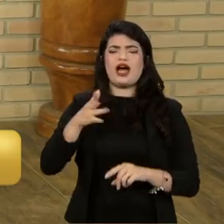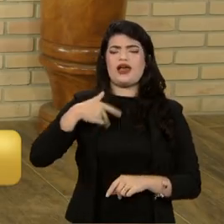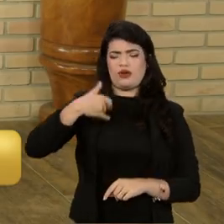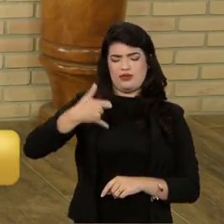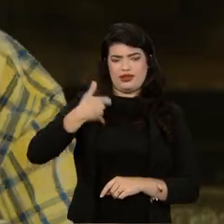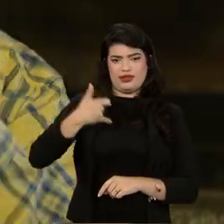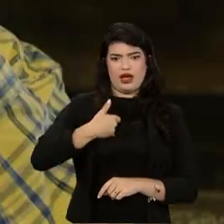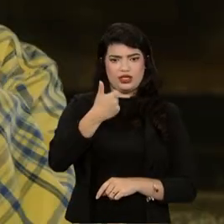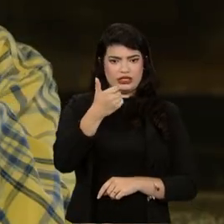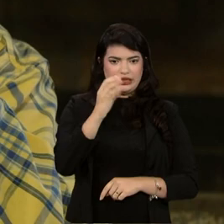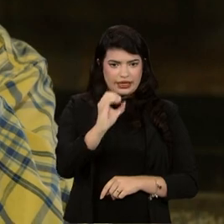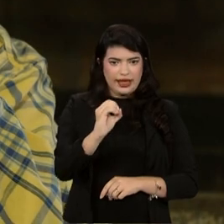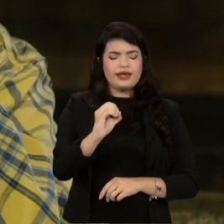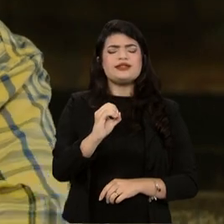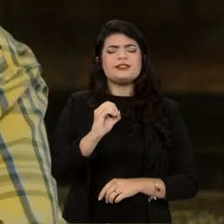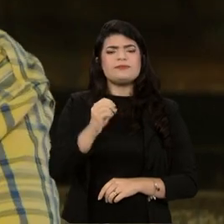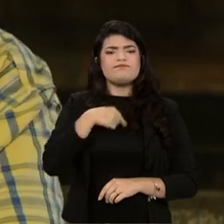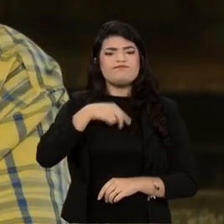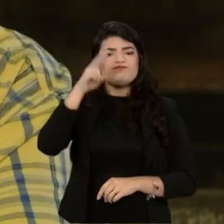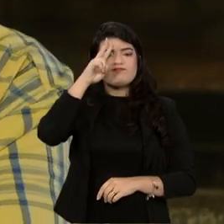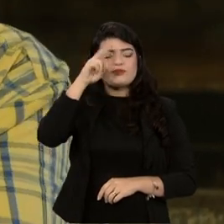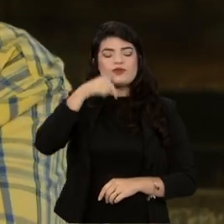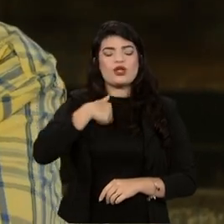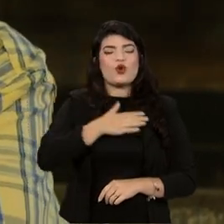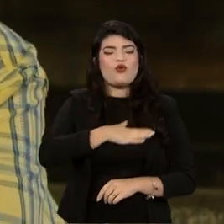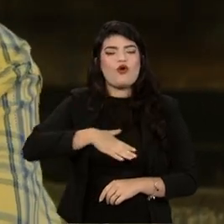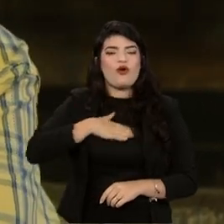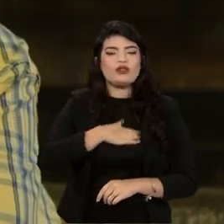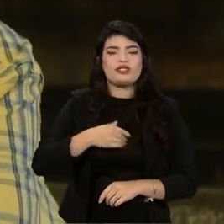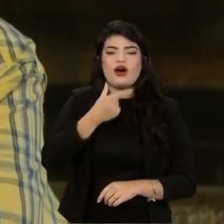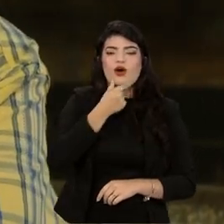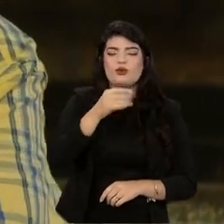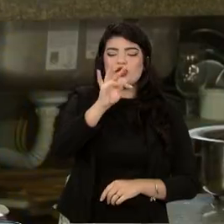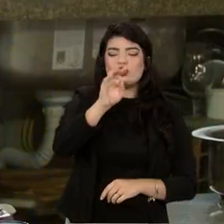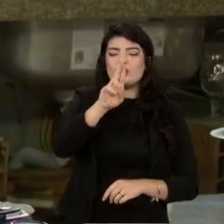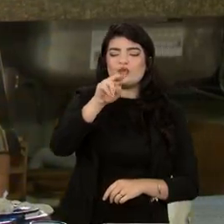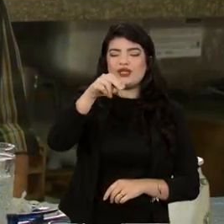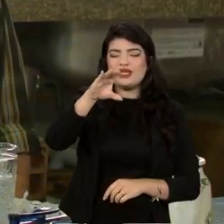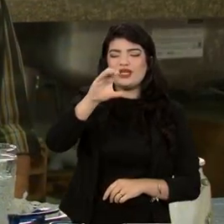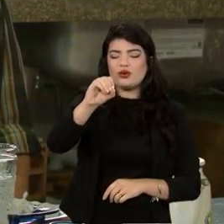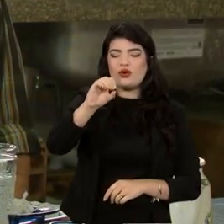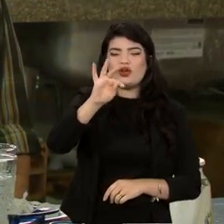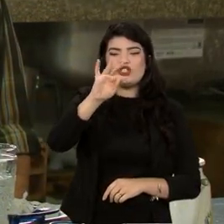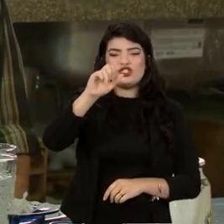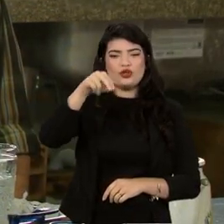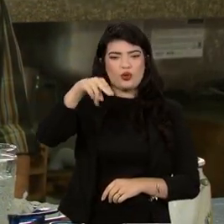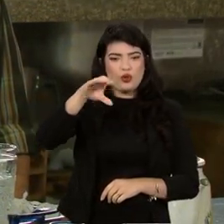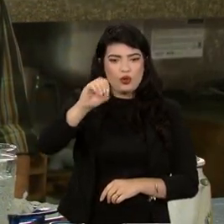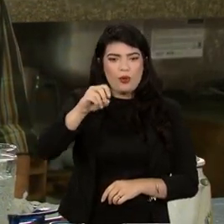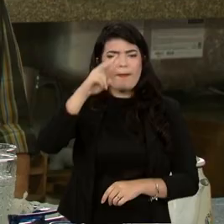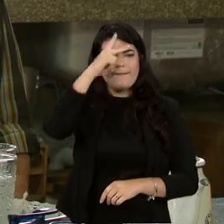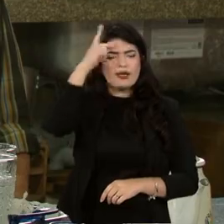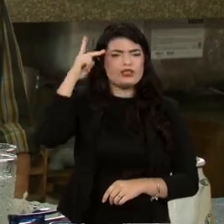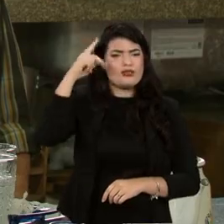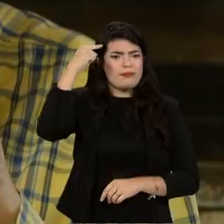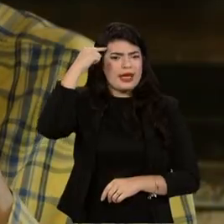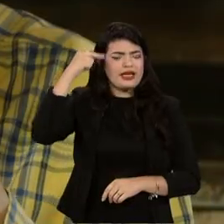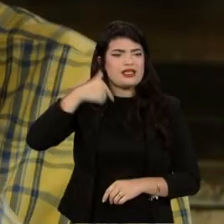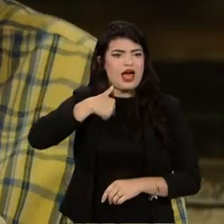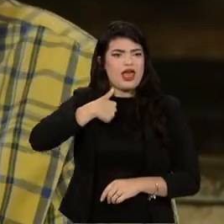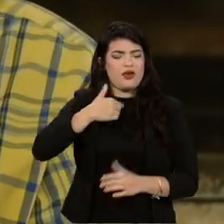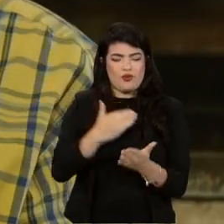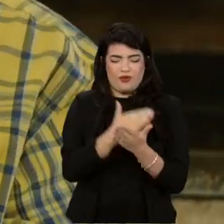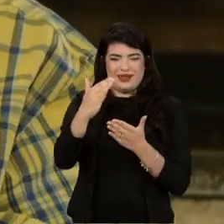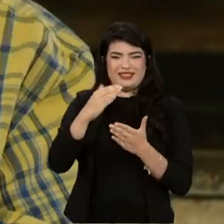idade, eu gostava de ouvir Tonico Tinoco. Muita gente pensa que eu caí de paraquedas na